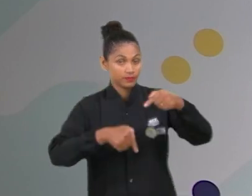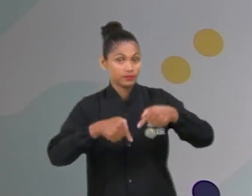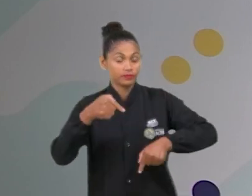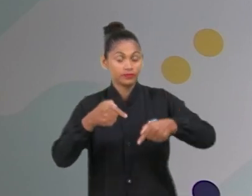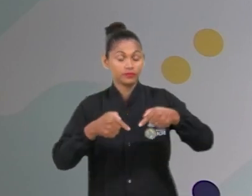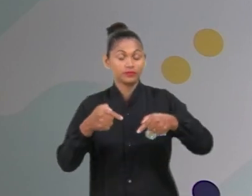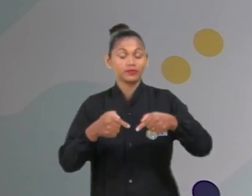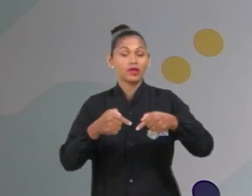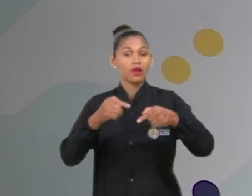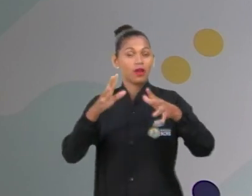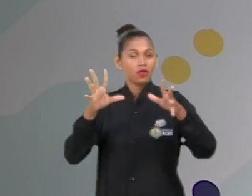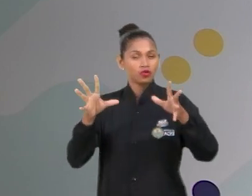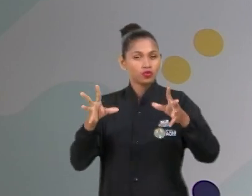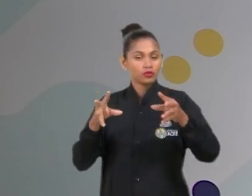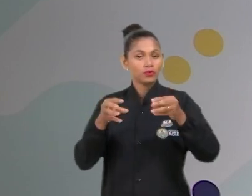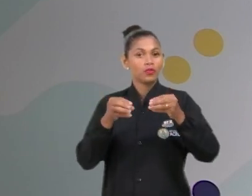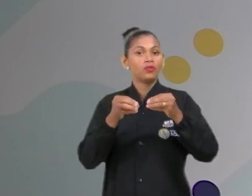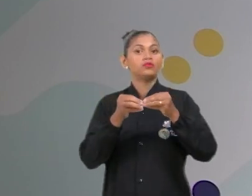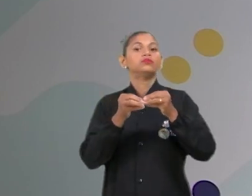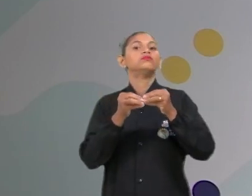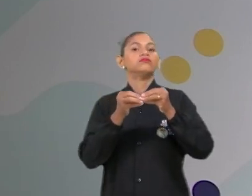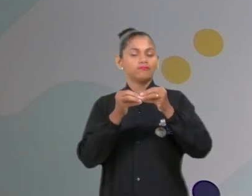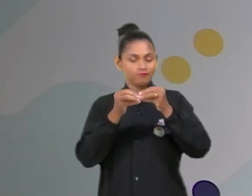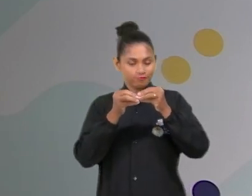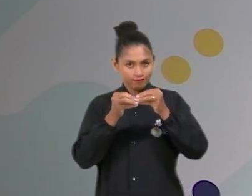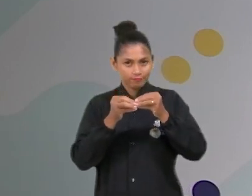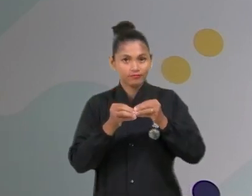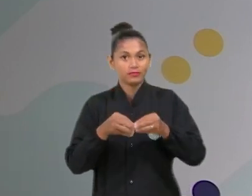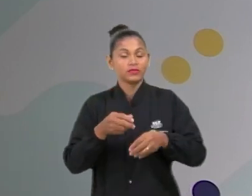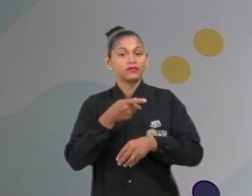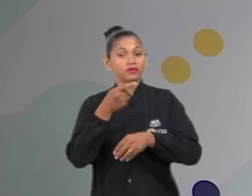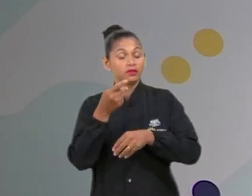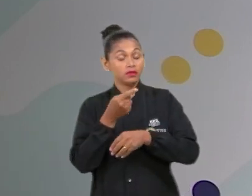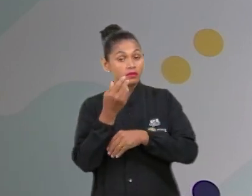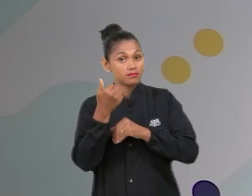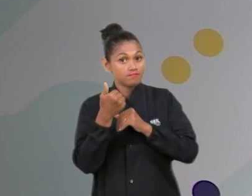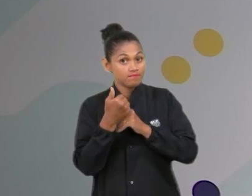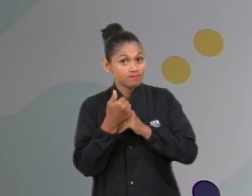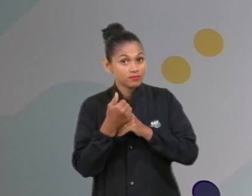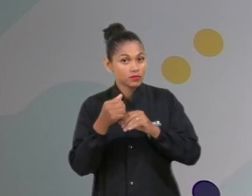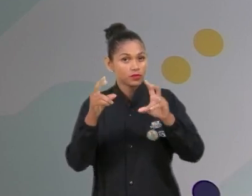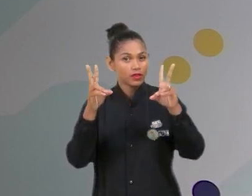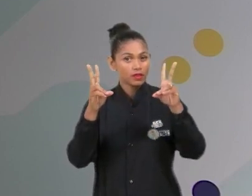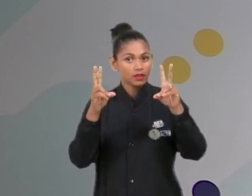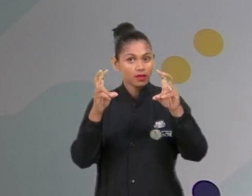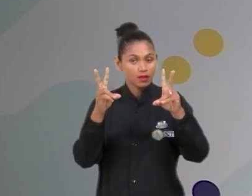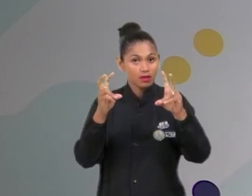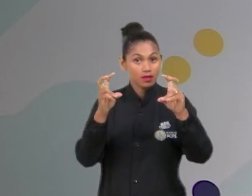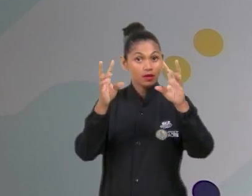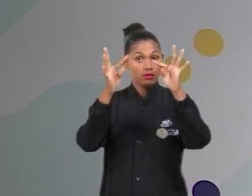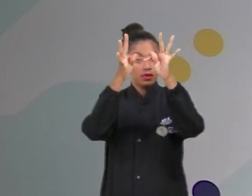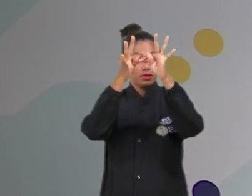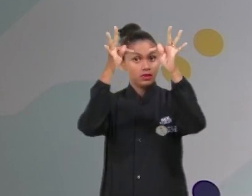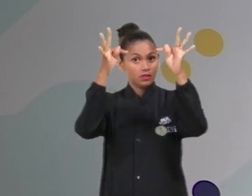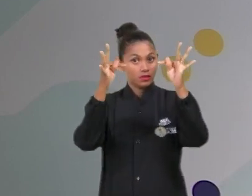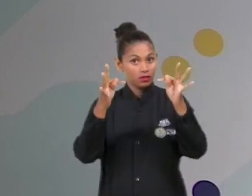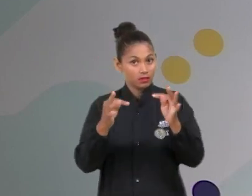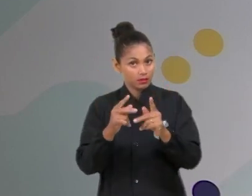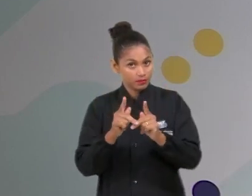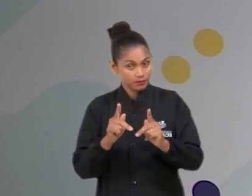esse ciclo falando mais uma vez sobre a tabela periódica, mas agora dessa vez vamos falar sobre